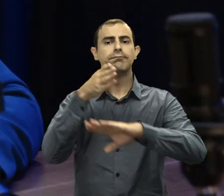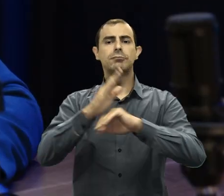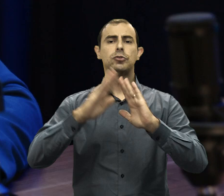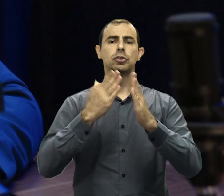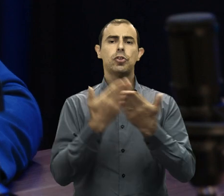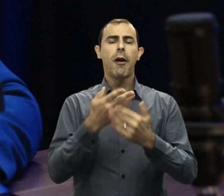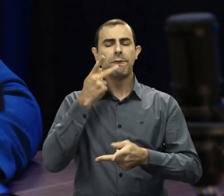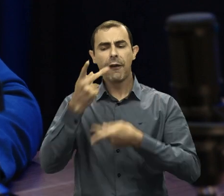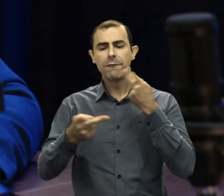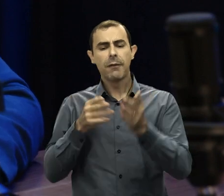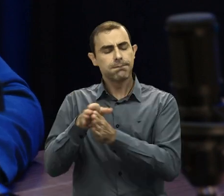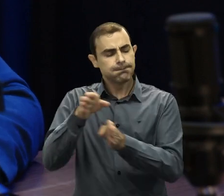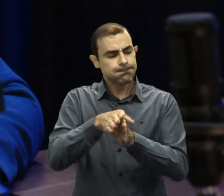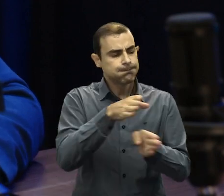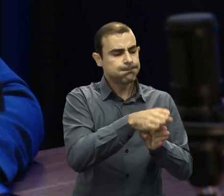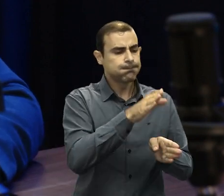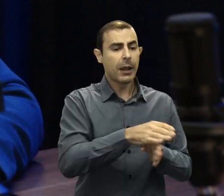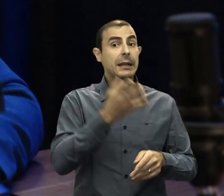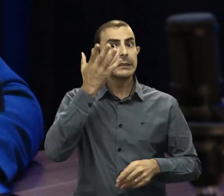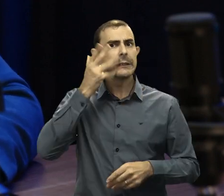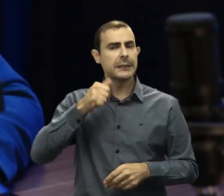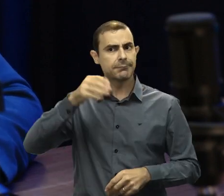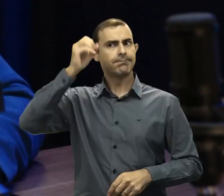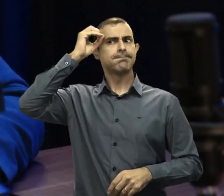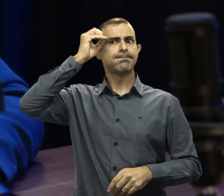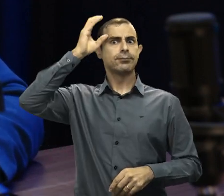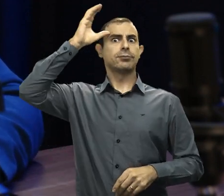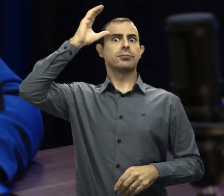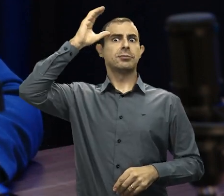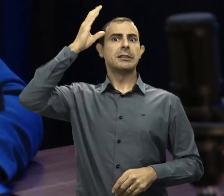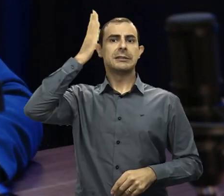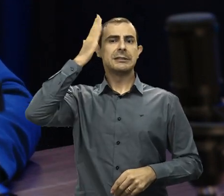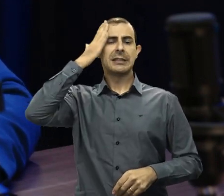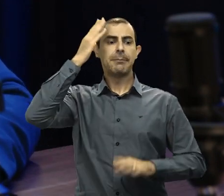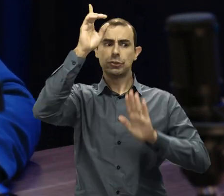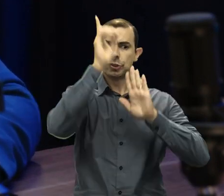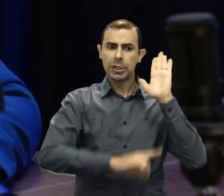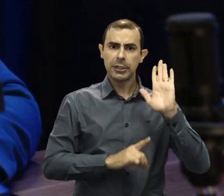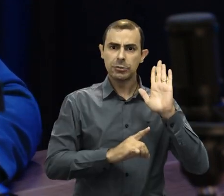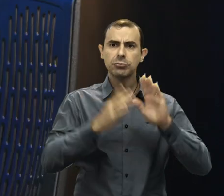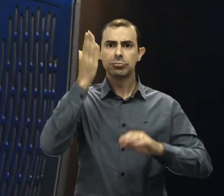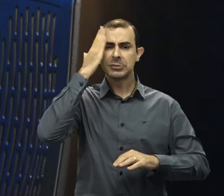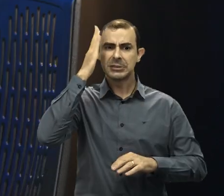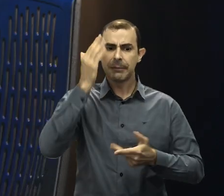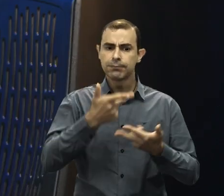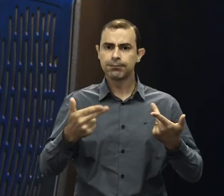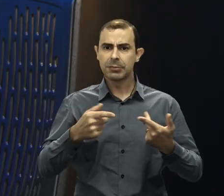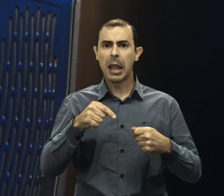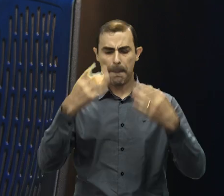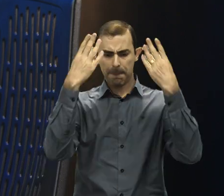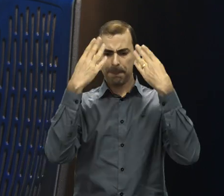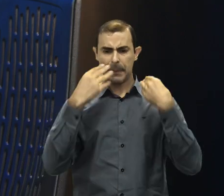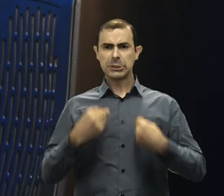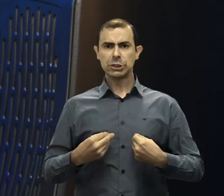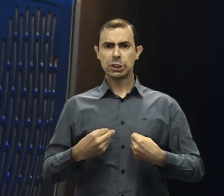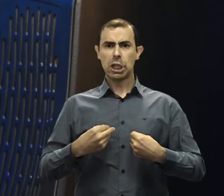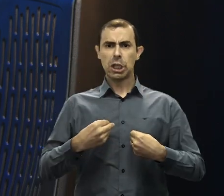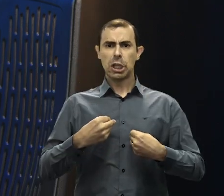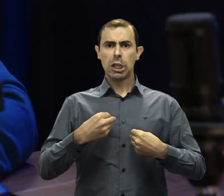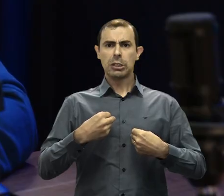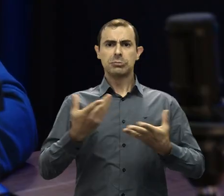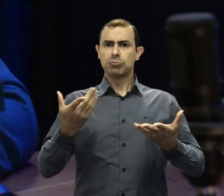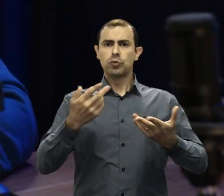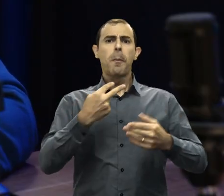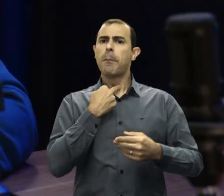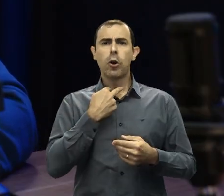que é o abuso. A criança ela conhece os seus direitos, ela sabe ali que ela é detentora de direito, que ninguém tem direito de tocar nas partes